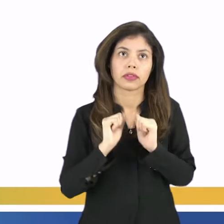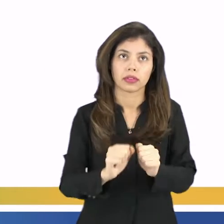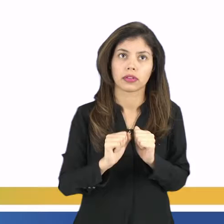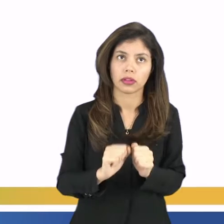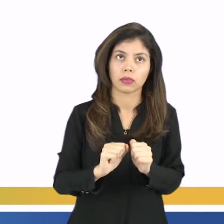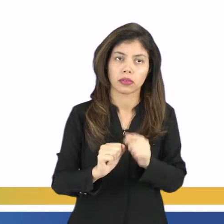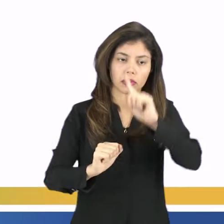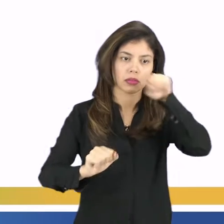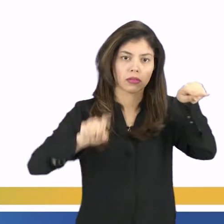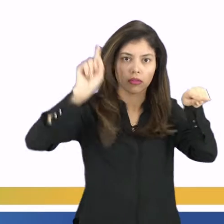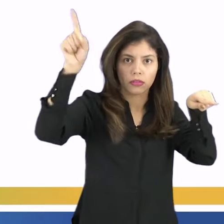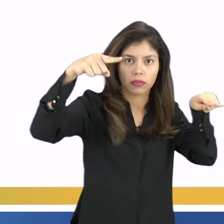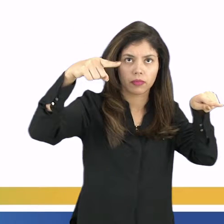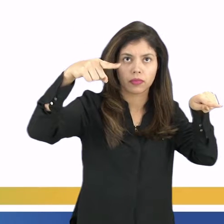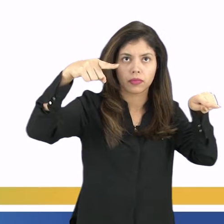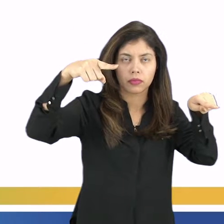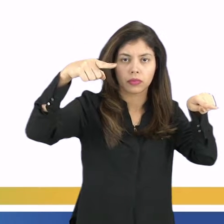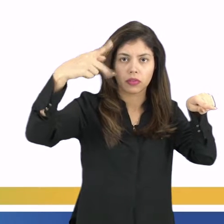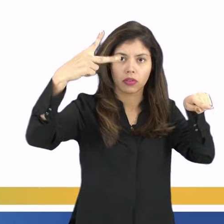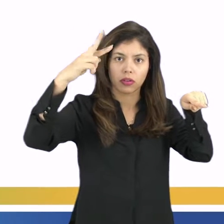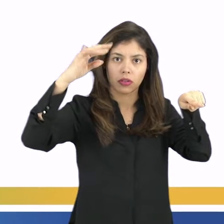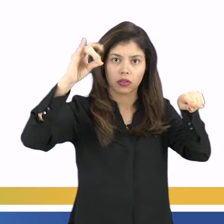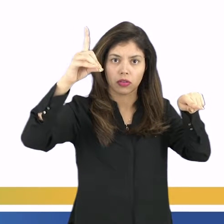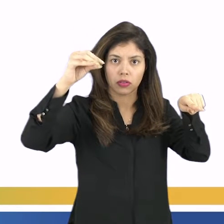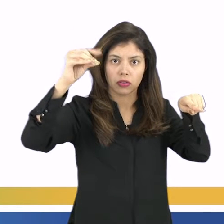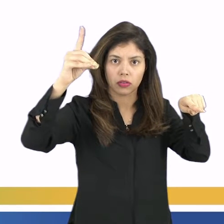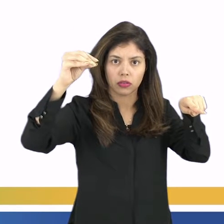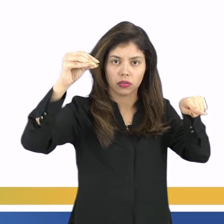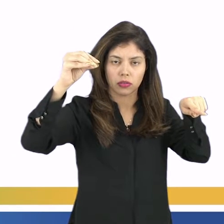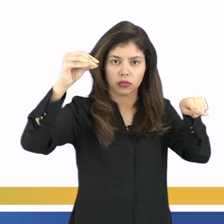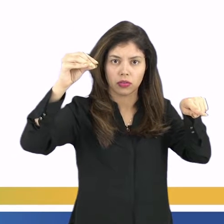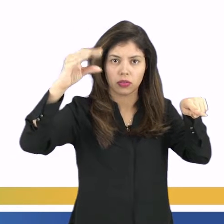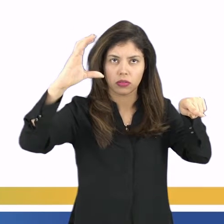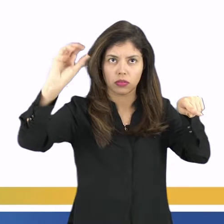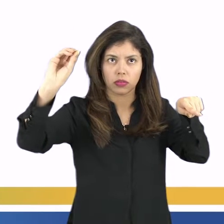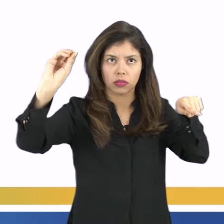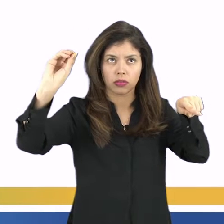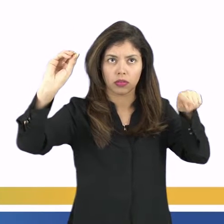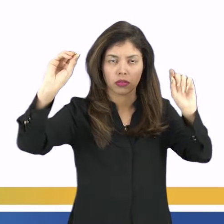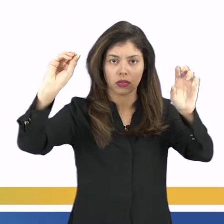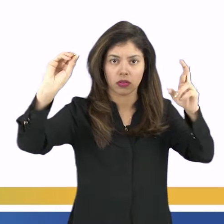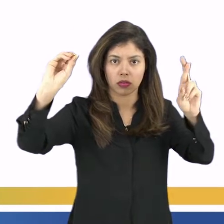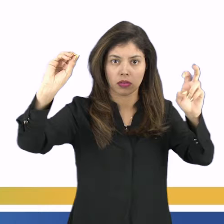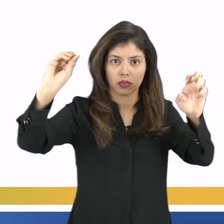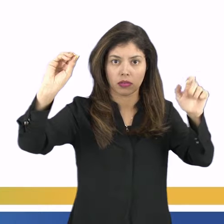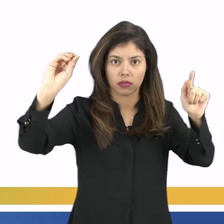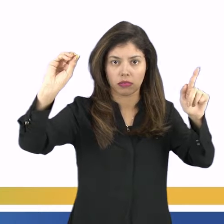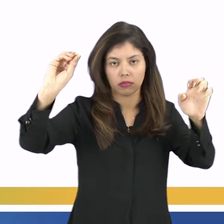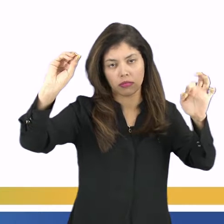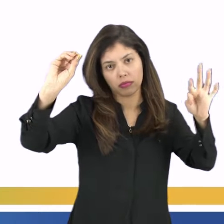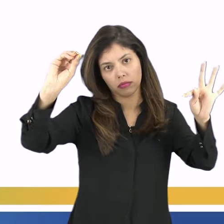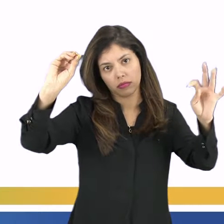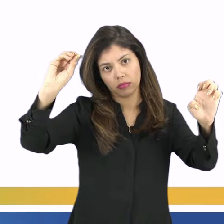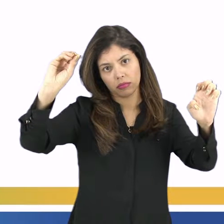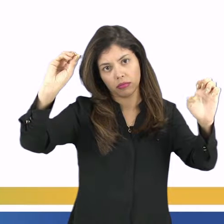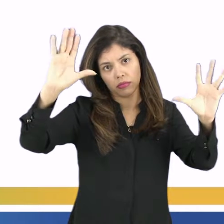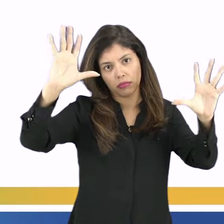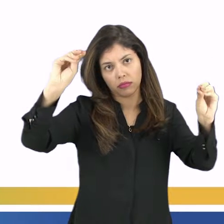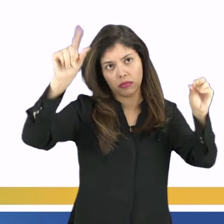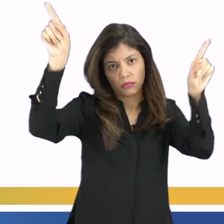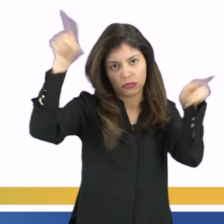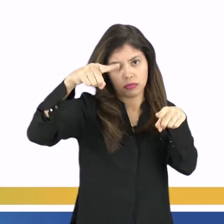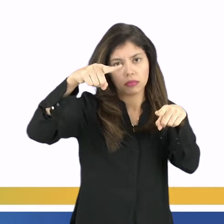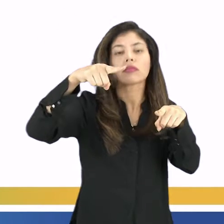podemos cortar aqui, produto, que é o monóxido de carbono, CO, e o reagente também, que é o monóxido de